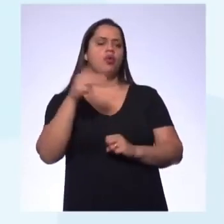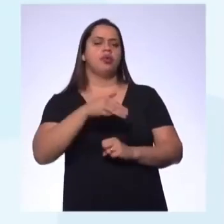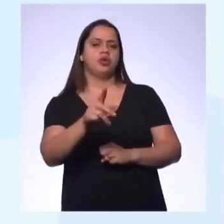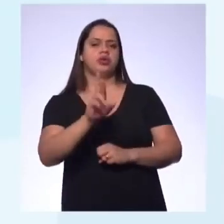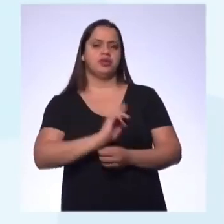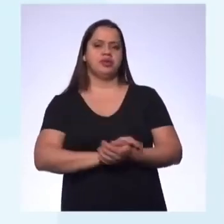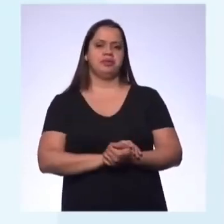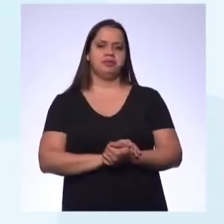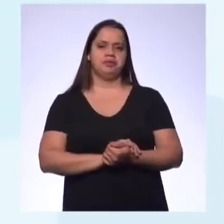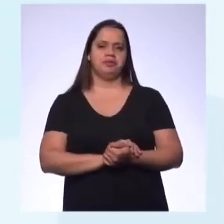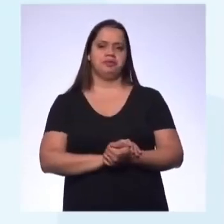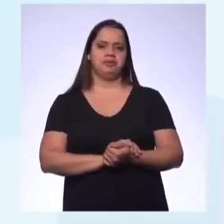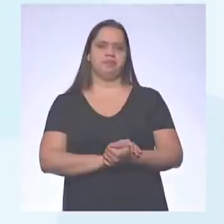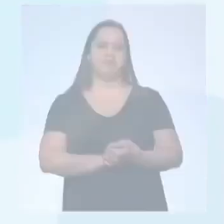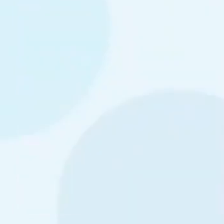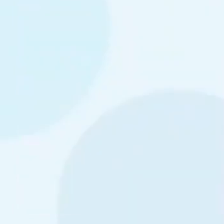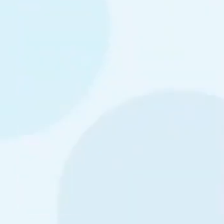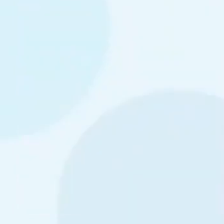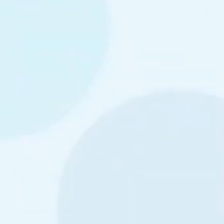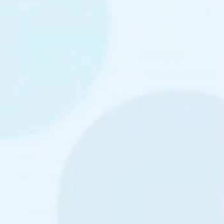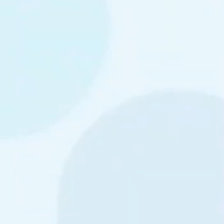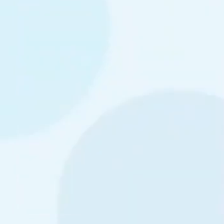você.